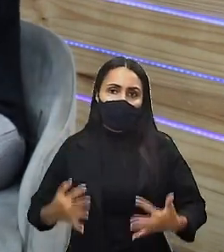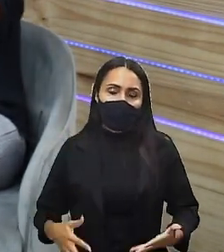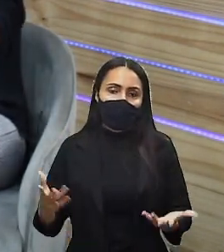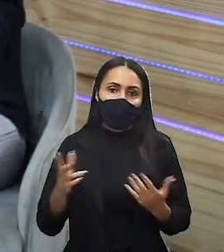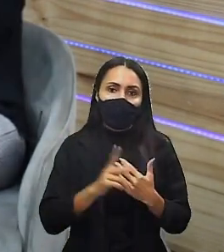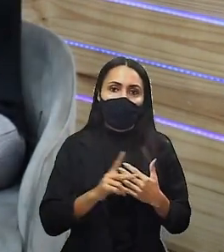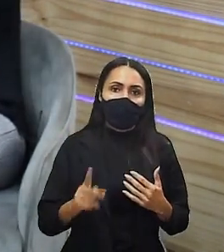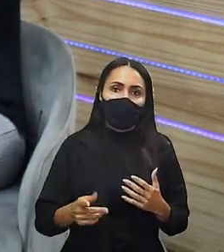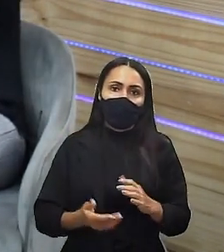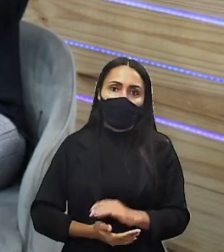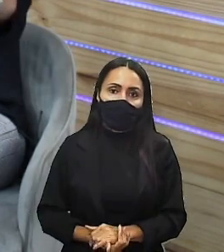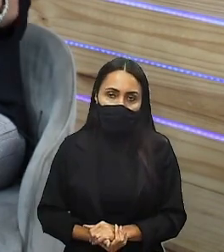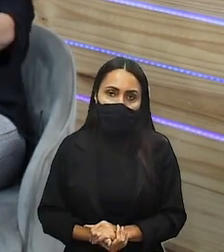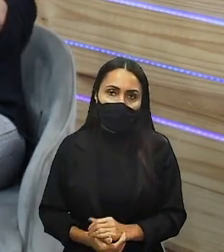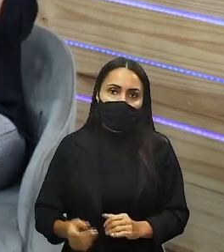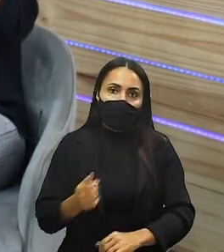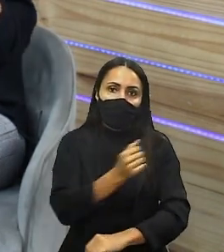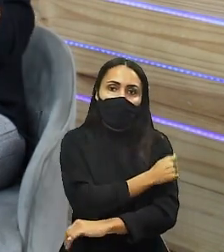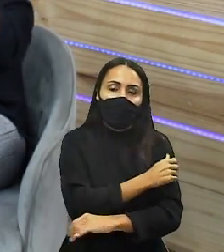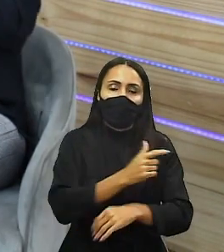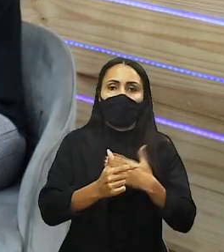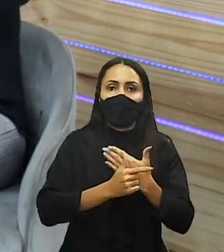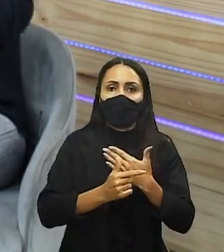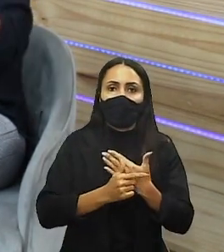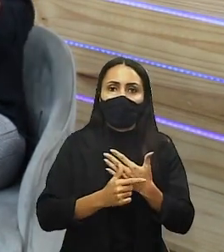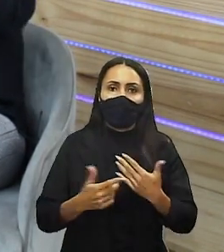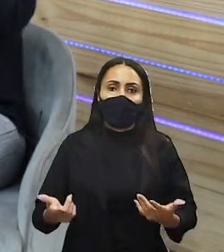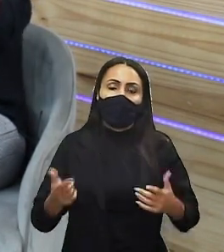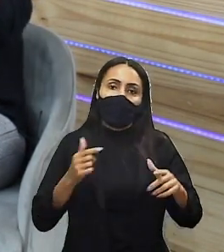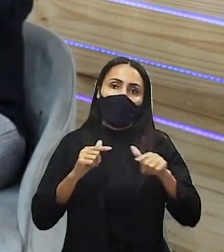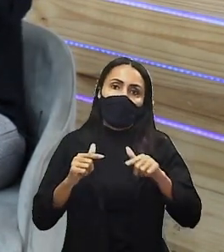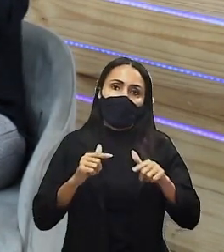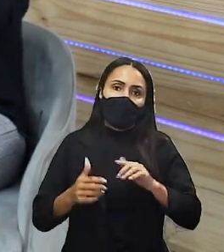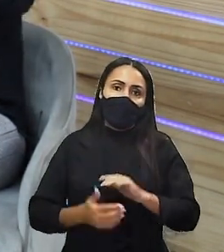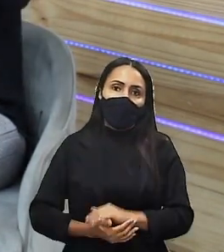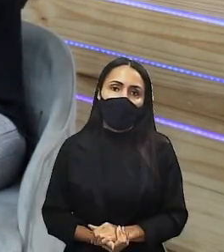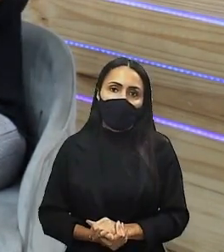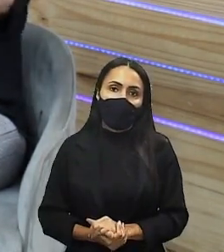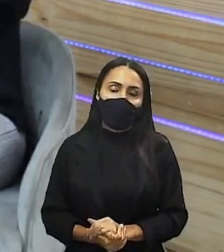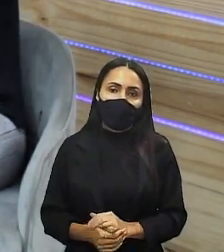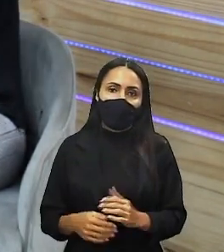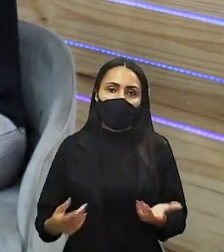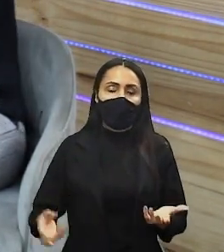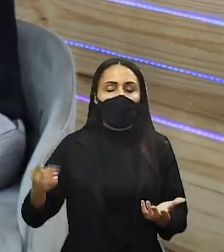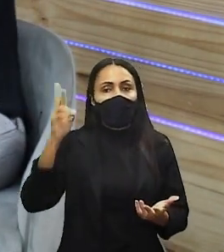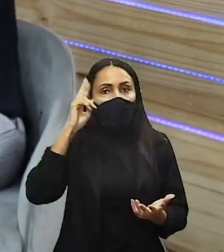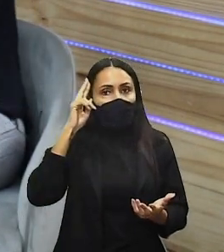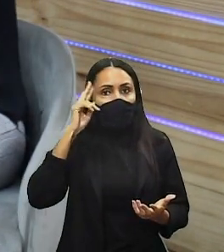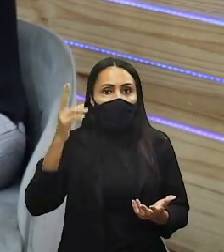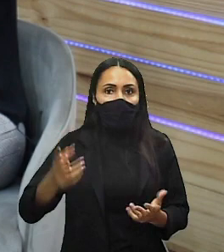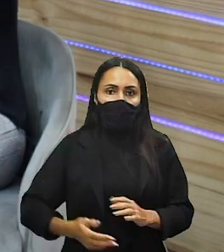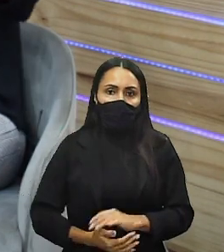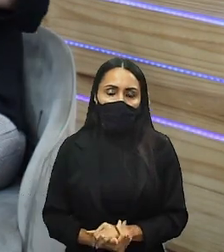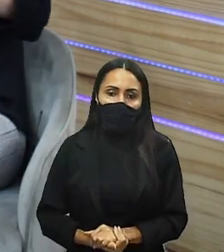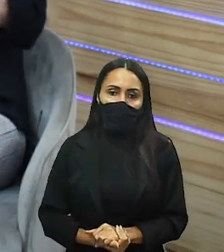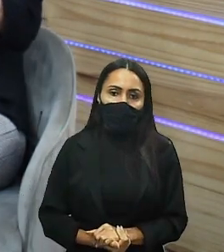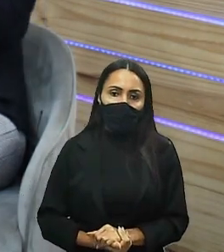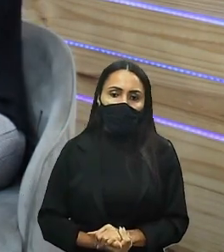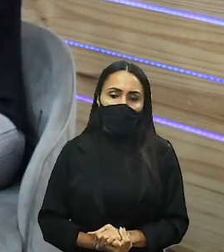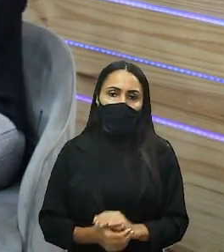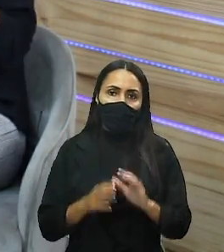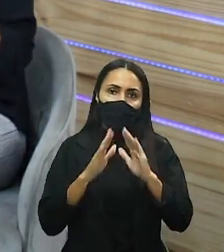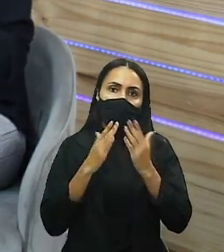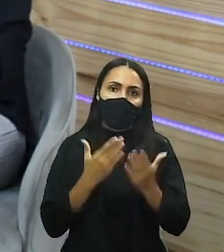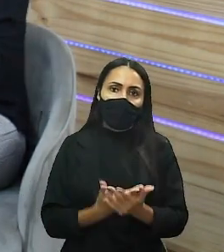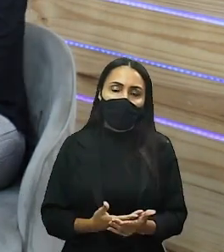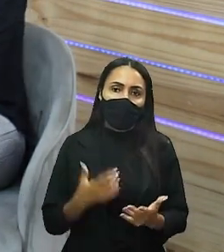para aluno, para funcionário, né? Que eu trabalhava com aluno, funcionário, diretor, diretores de escolas, vinham